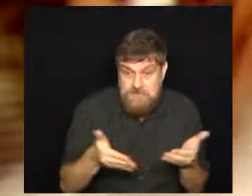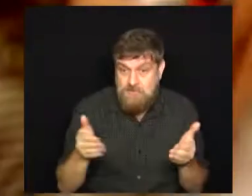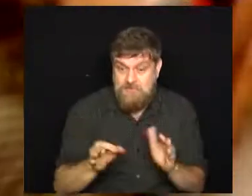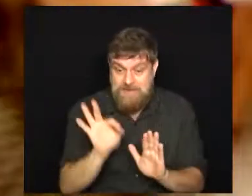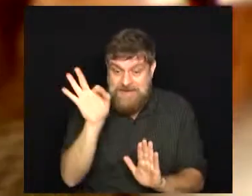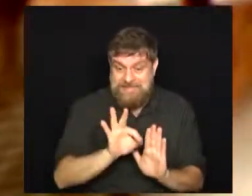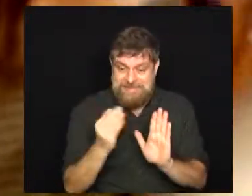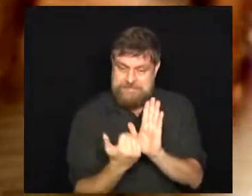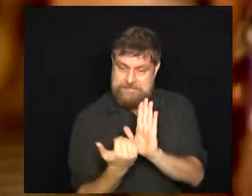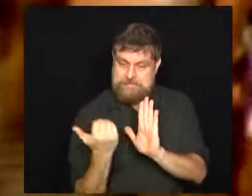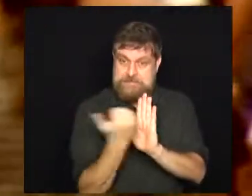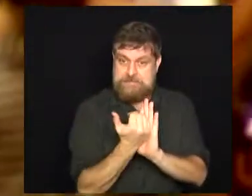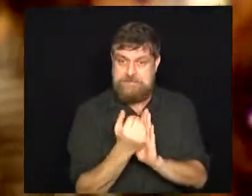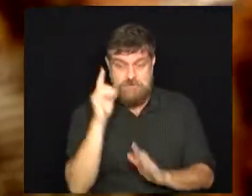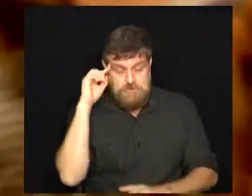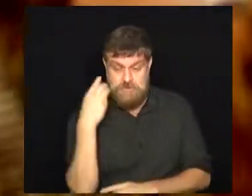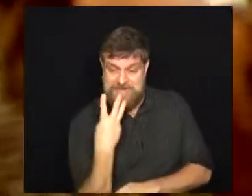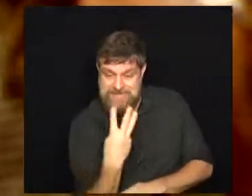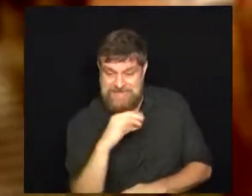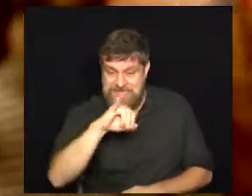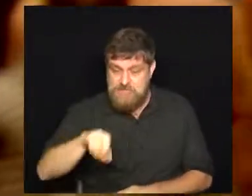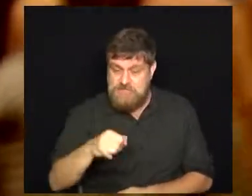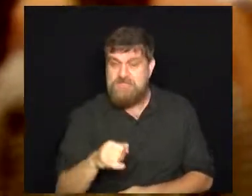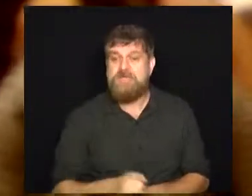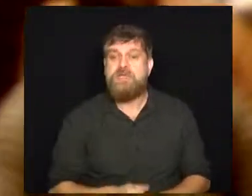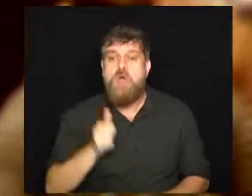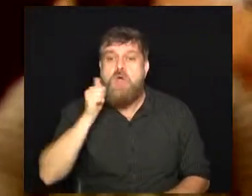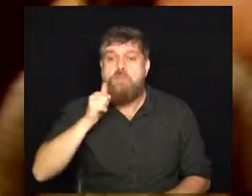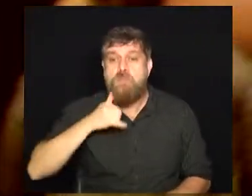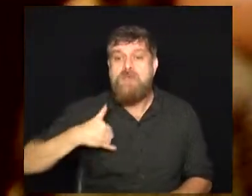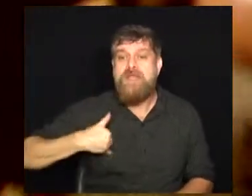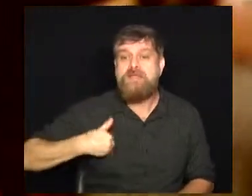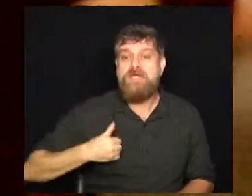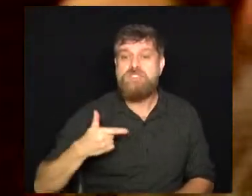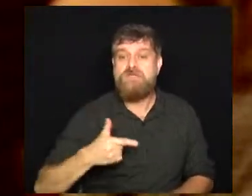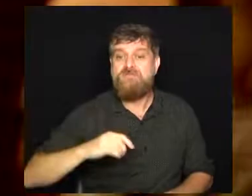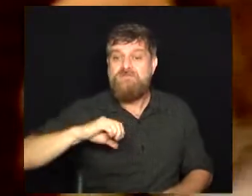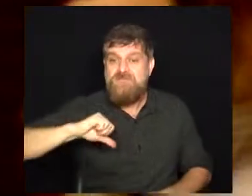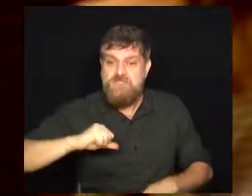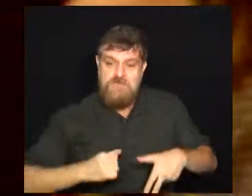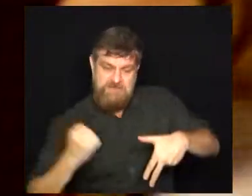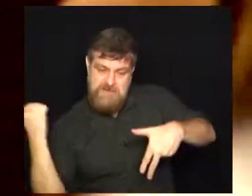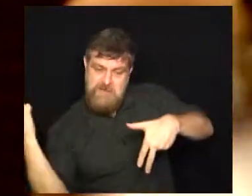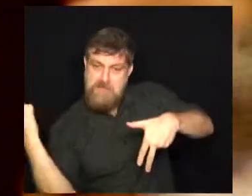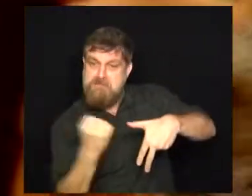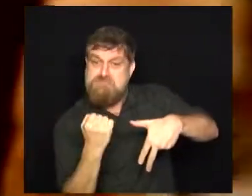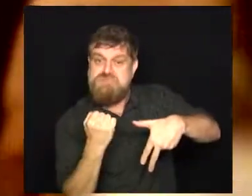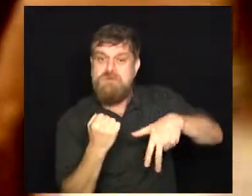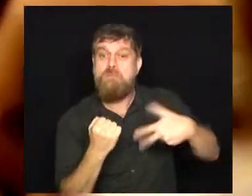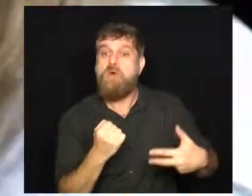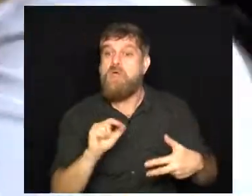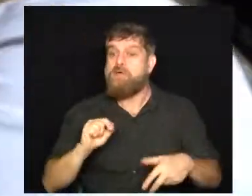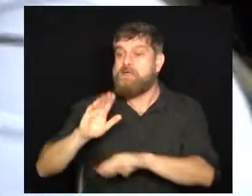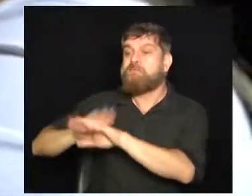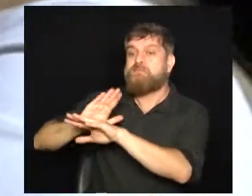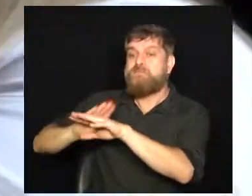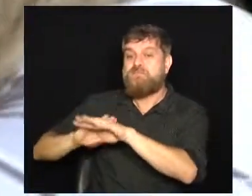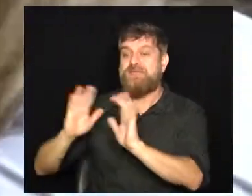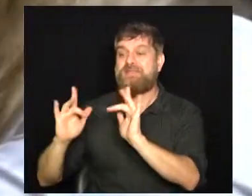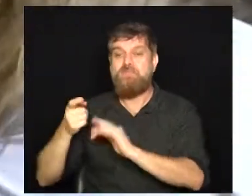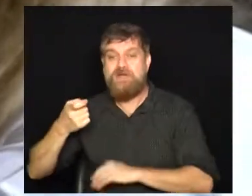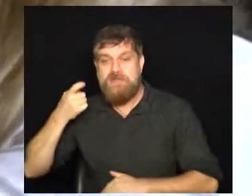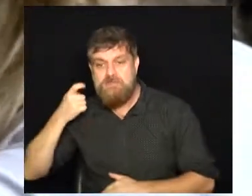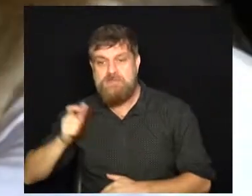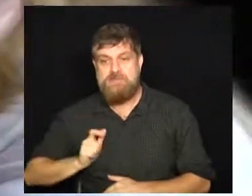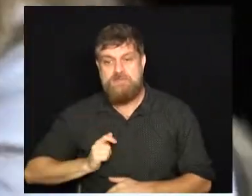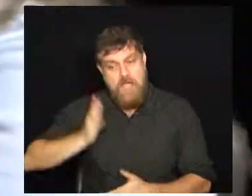No dia 3 de janeiro, uma mulher de 29 anos foi assassinada pelo ex-namorado. Colocar um